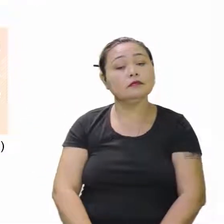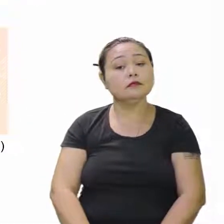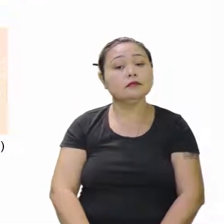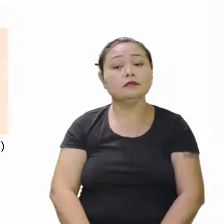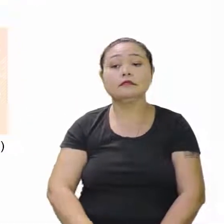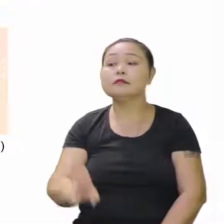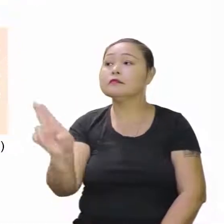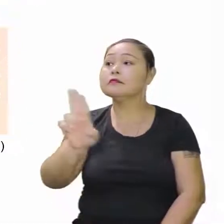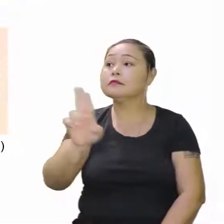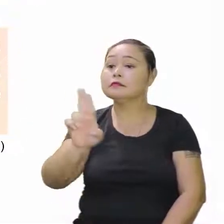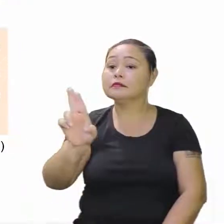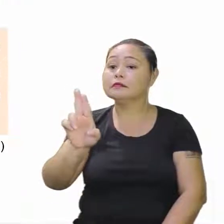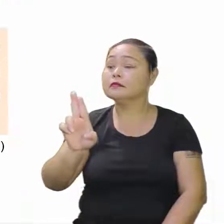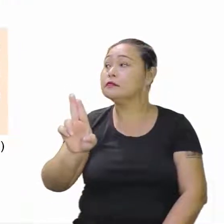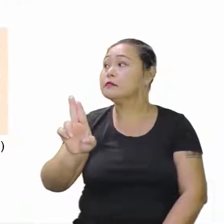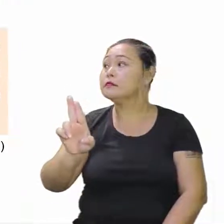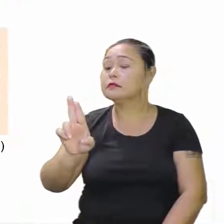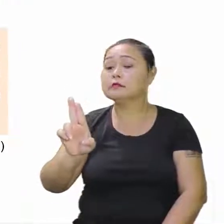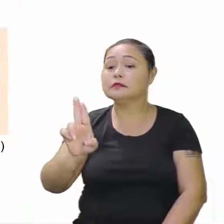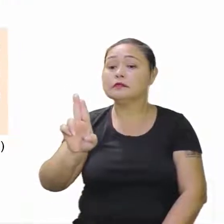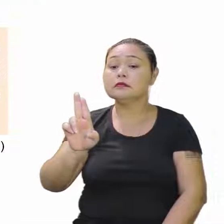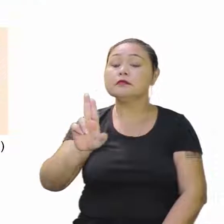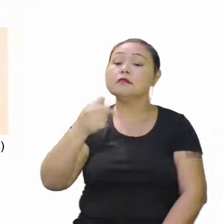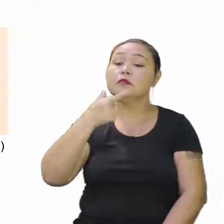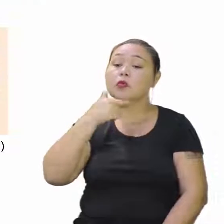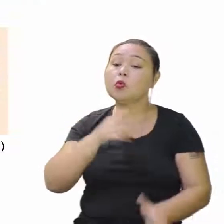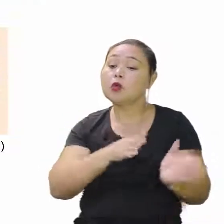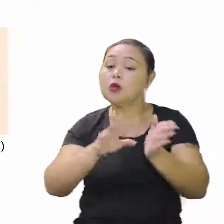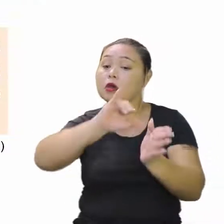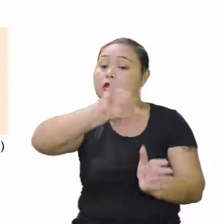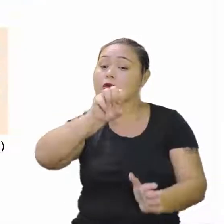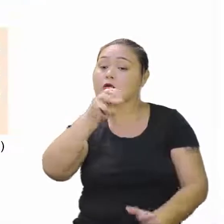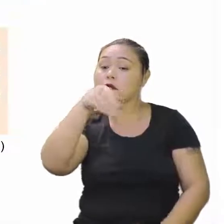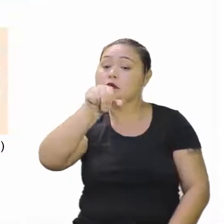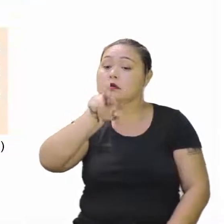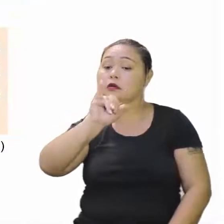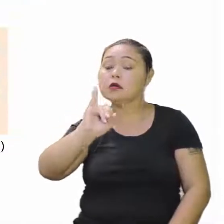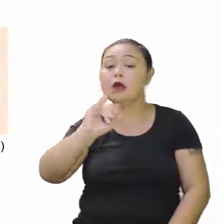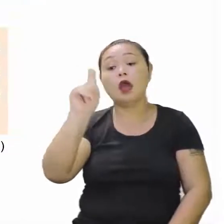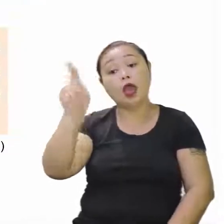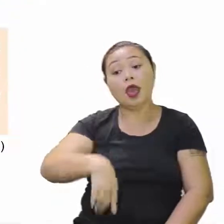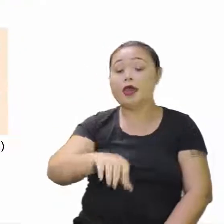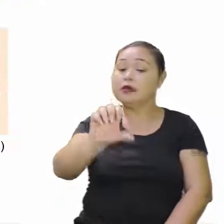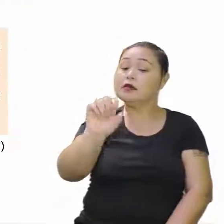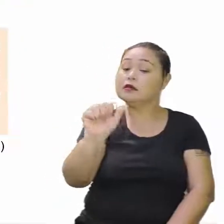Como é o nome da hidrelétrica do rio Jamari? Samuel.